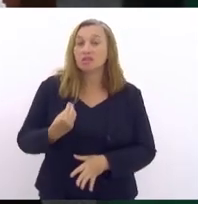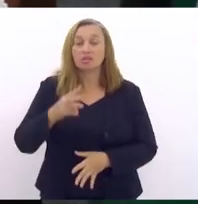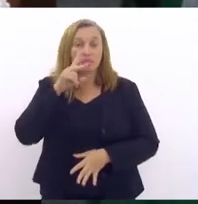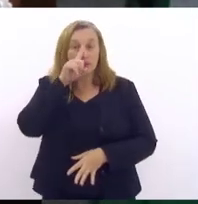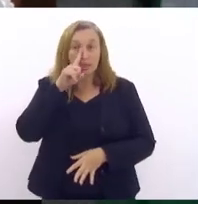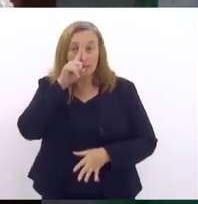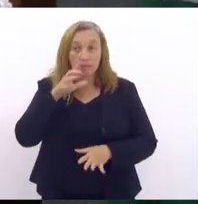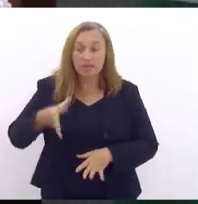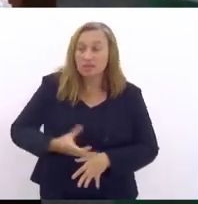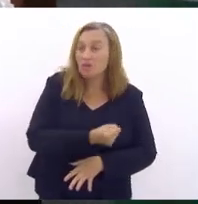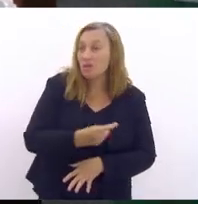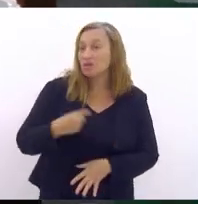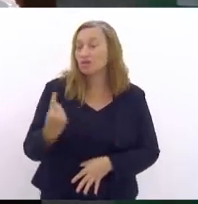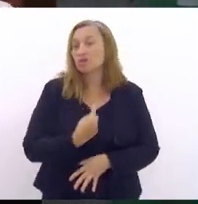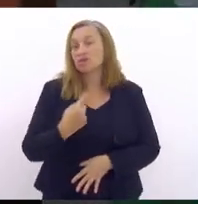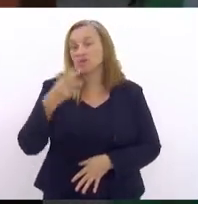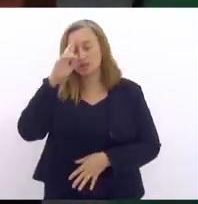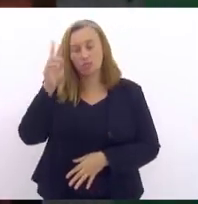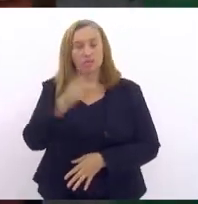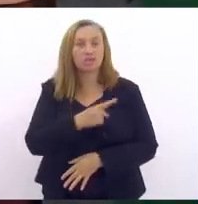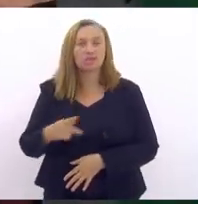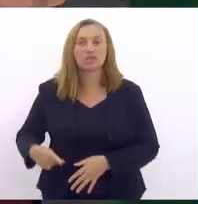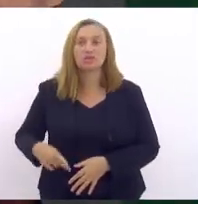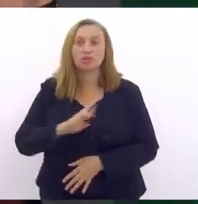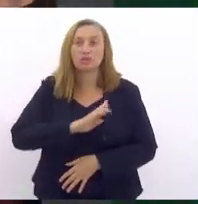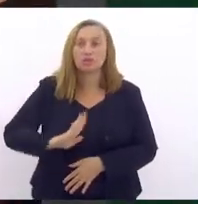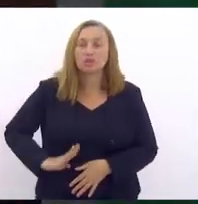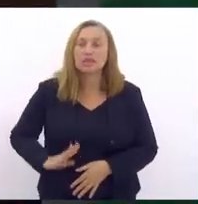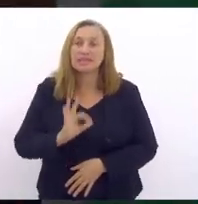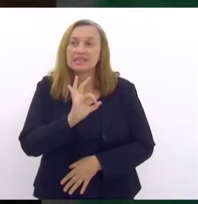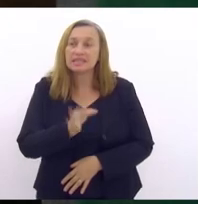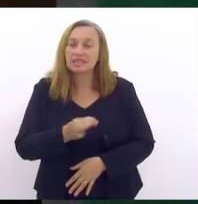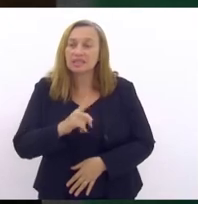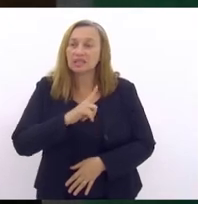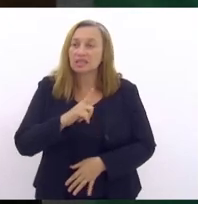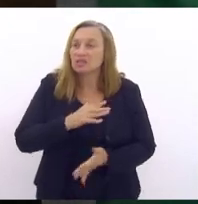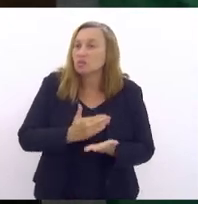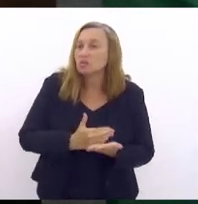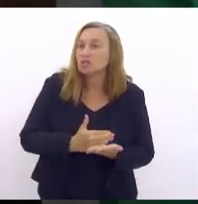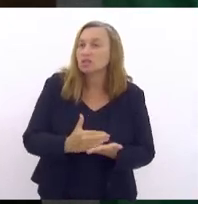salvar a nossa, presidente Rodrigo Bacelar. E eu tenho certeza, desde